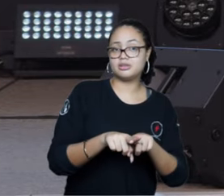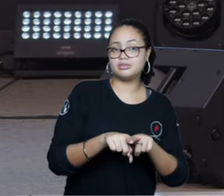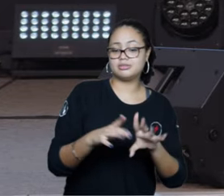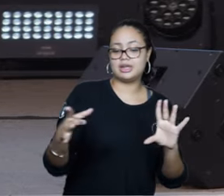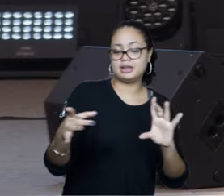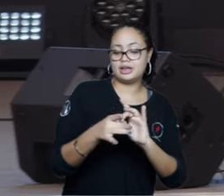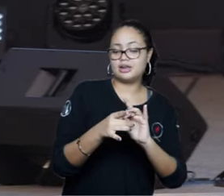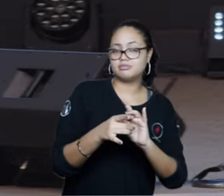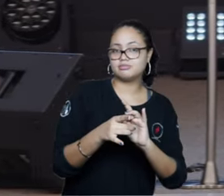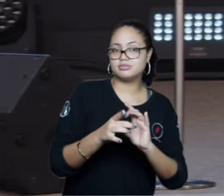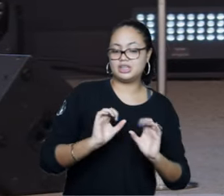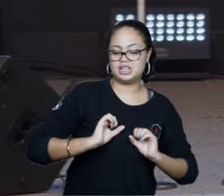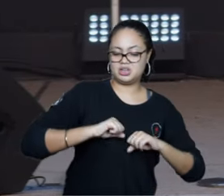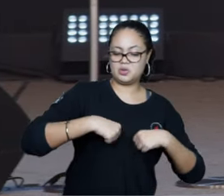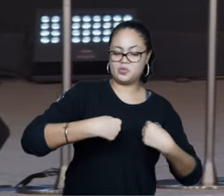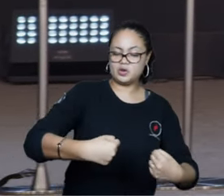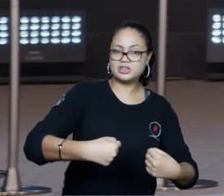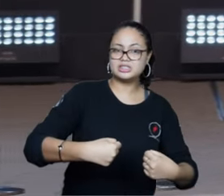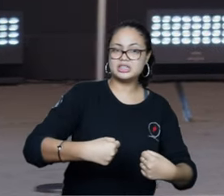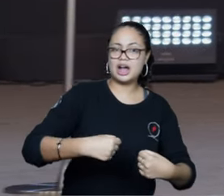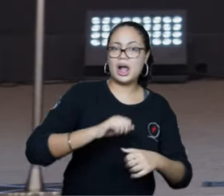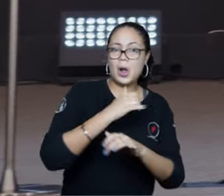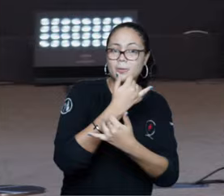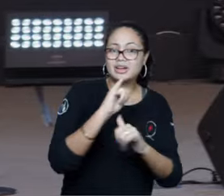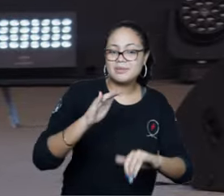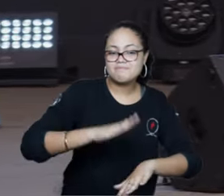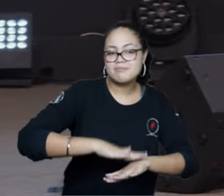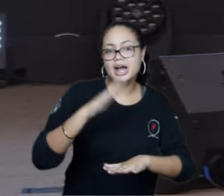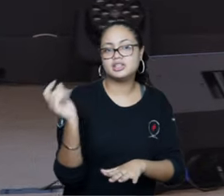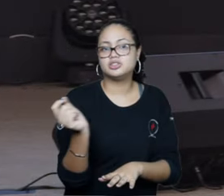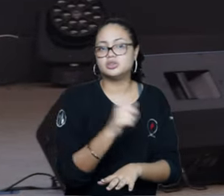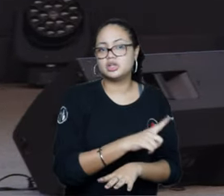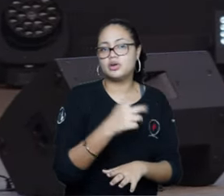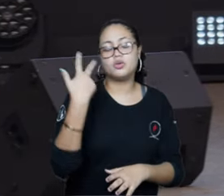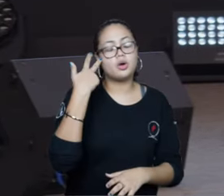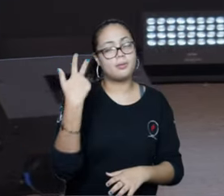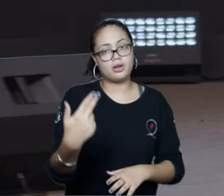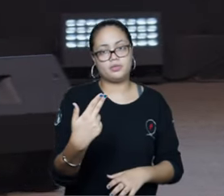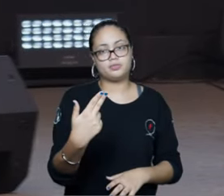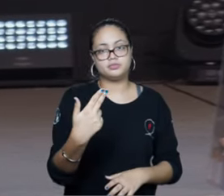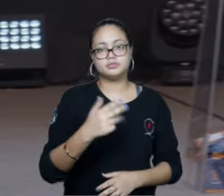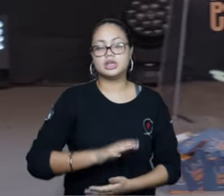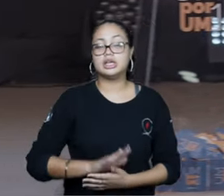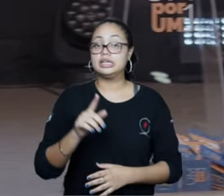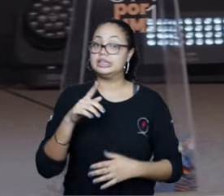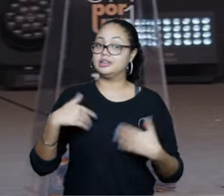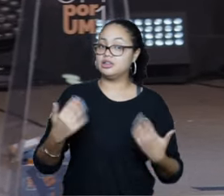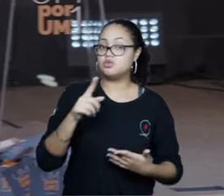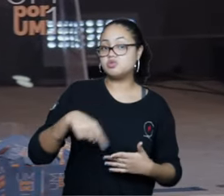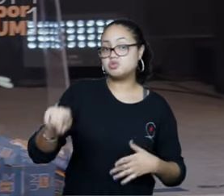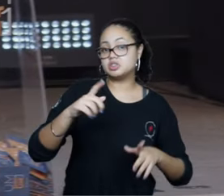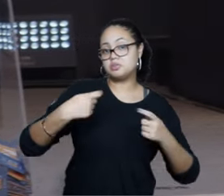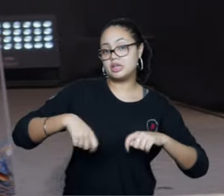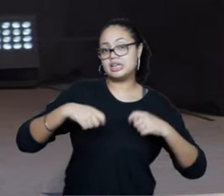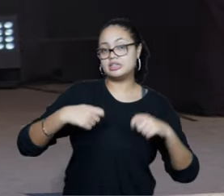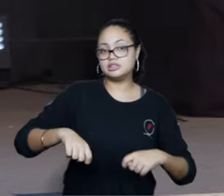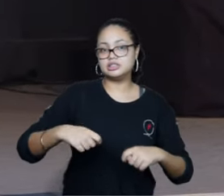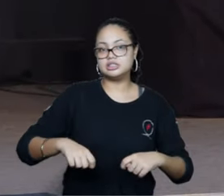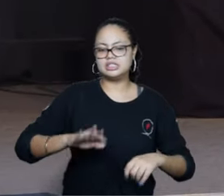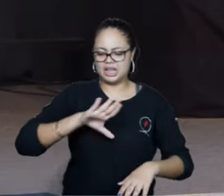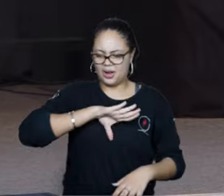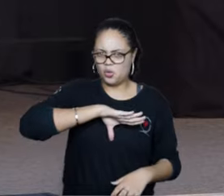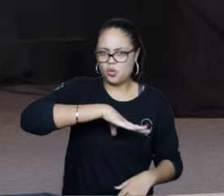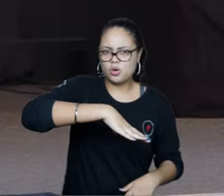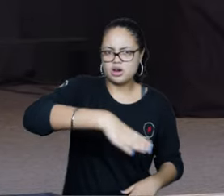esforço é empregar uma energia acima do normal Então você tem que envolver a sua